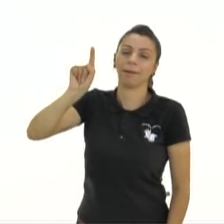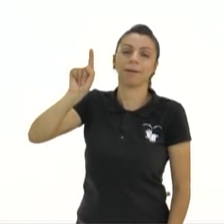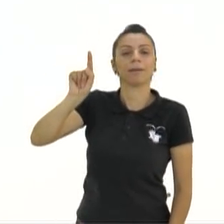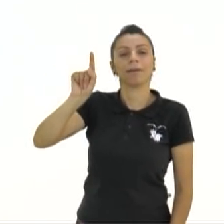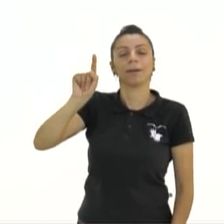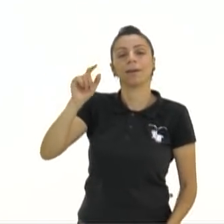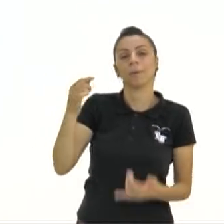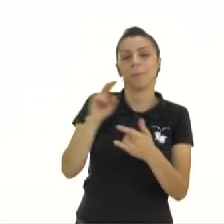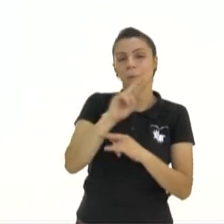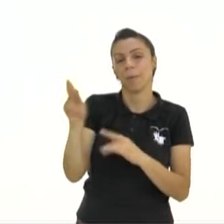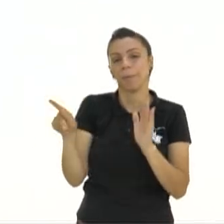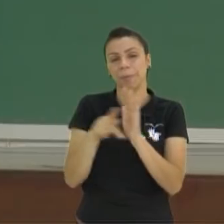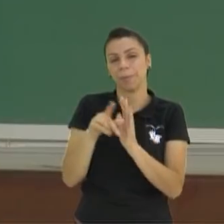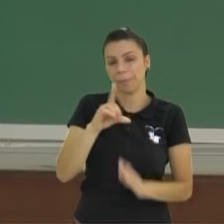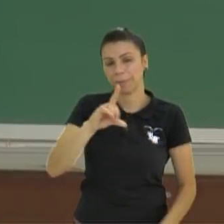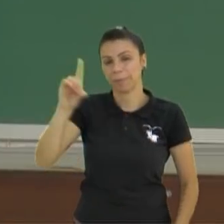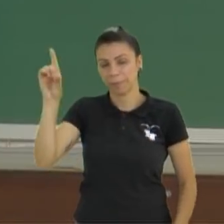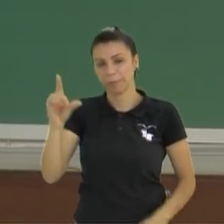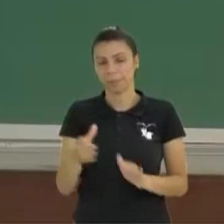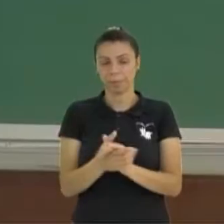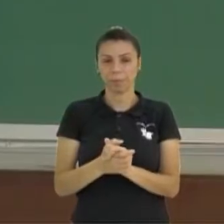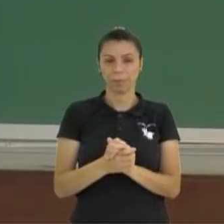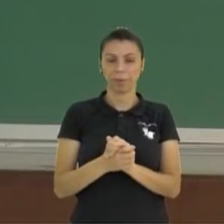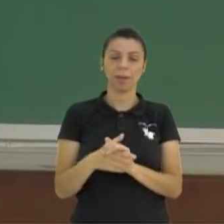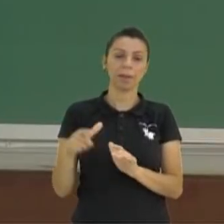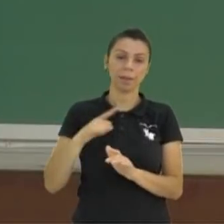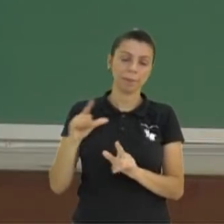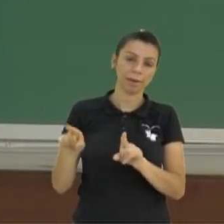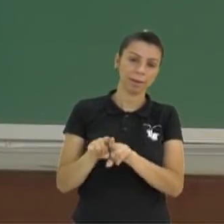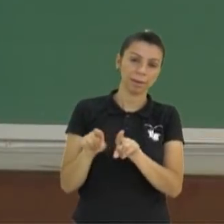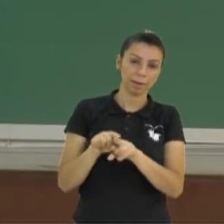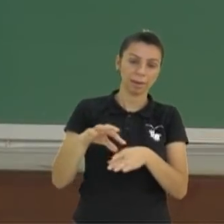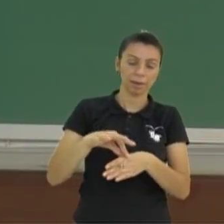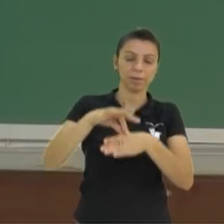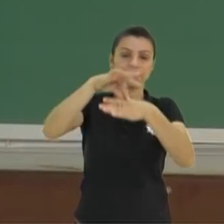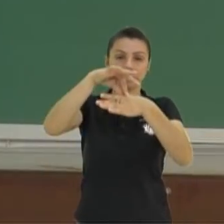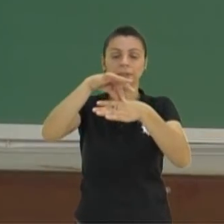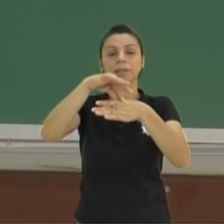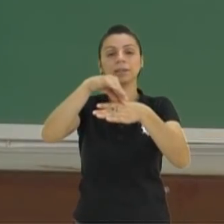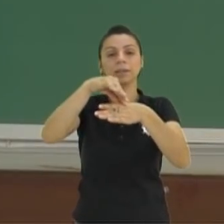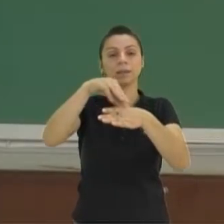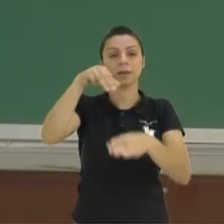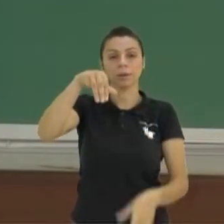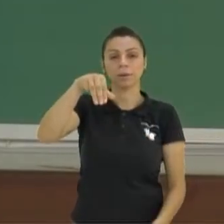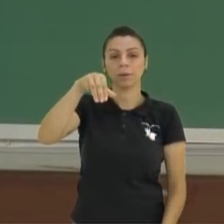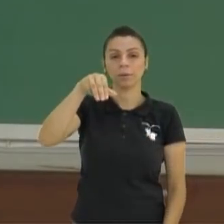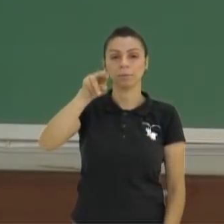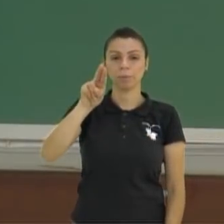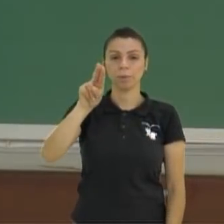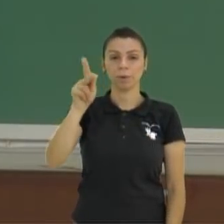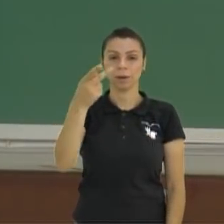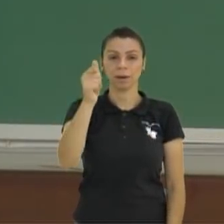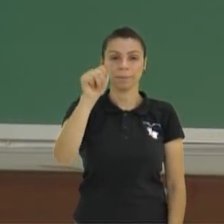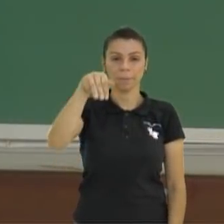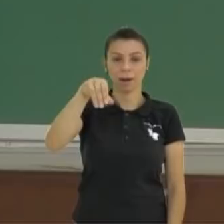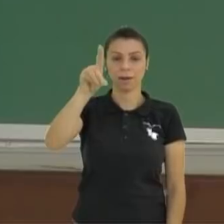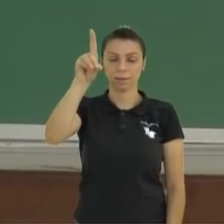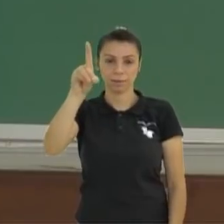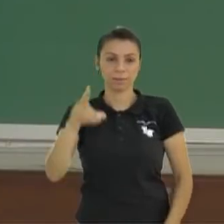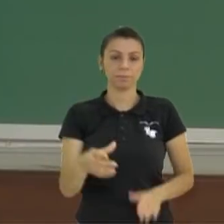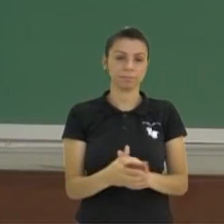Deus, recebidas pelo profeta Muhammad. Maomé foi um nome que a história trouxe, mas são